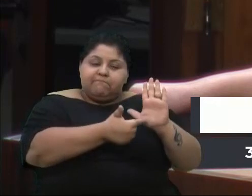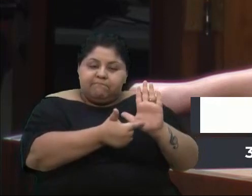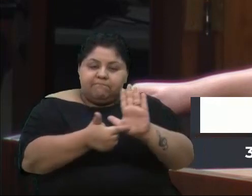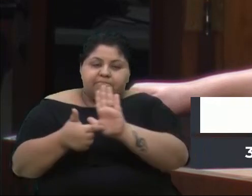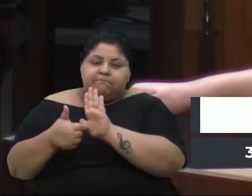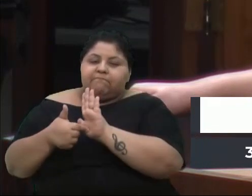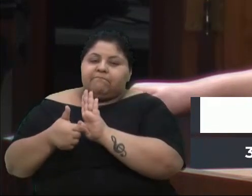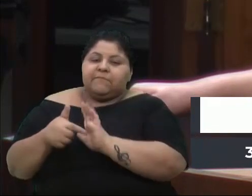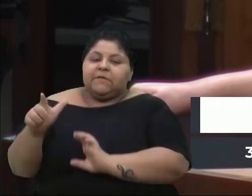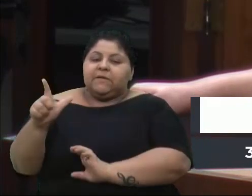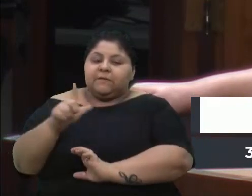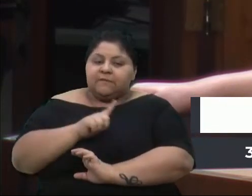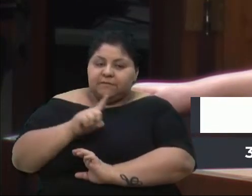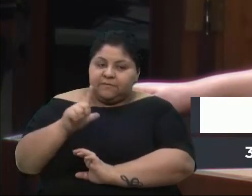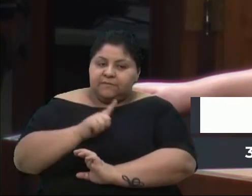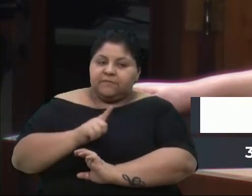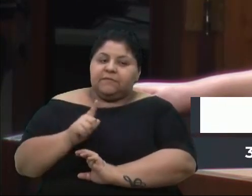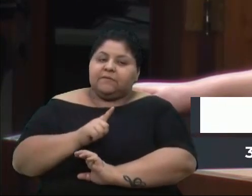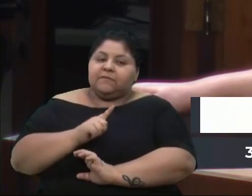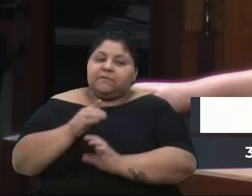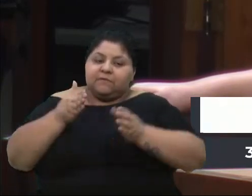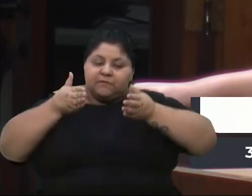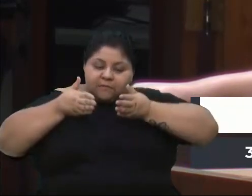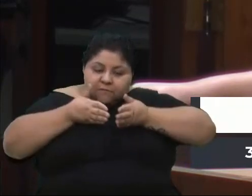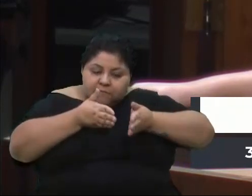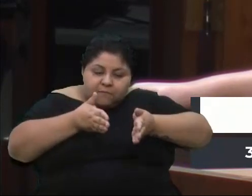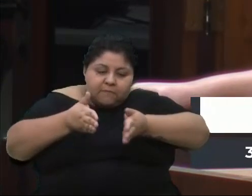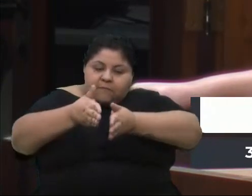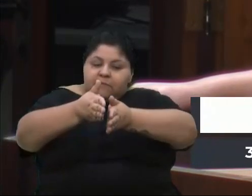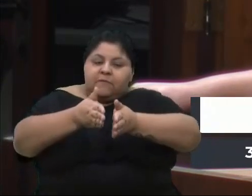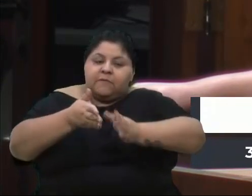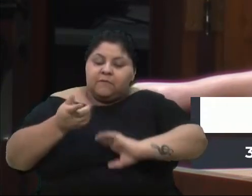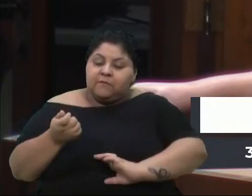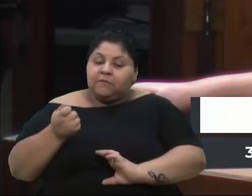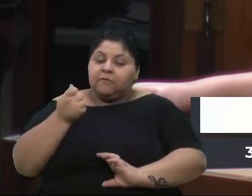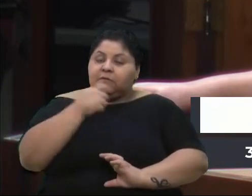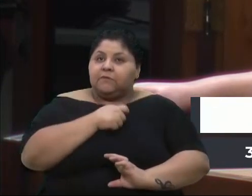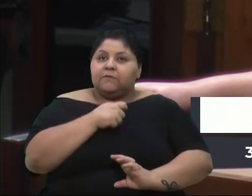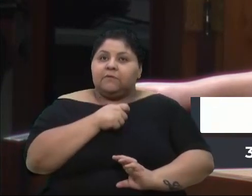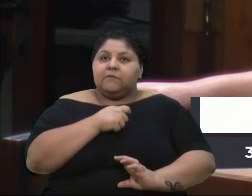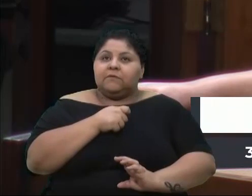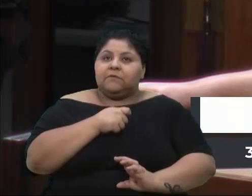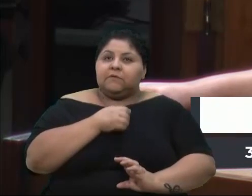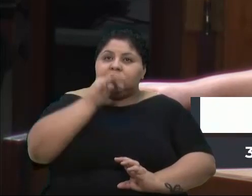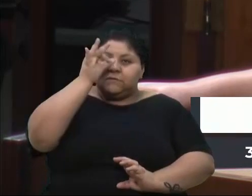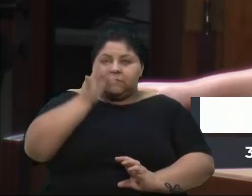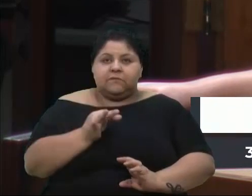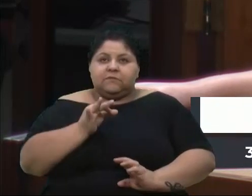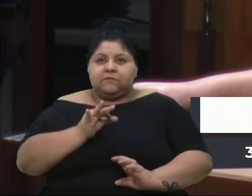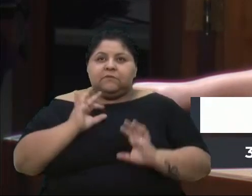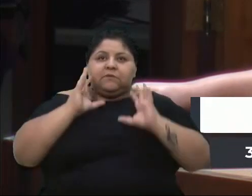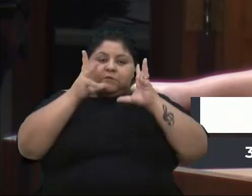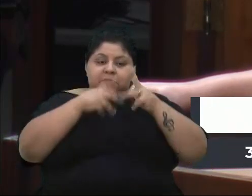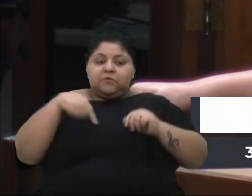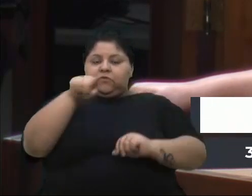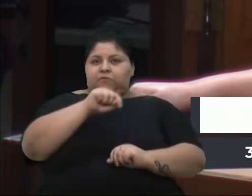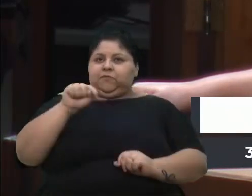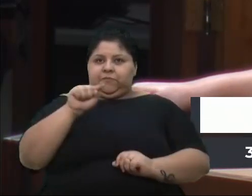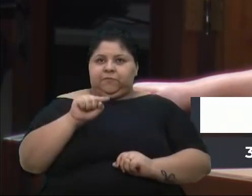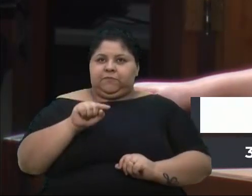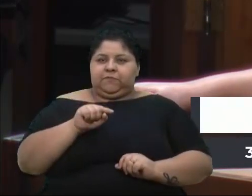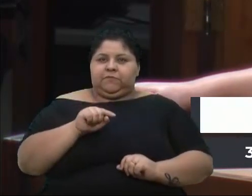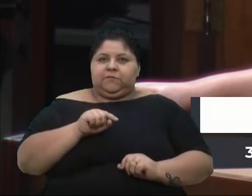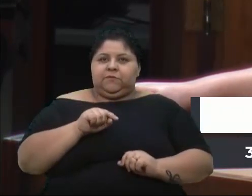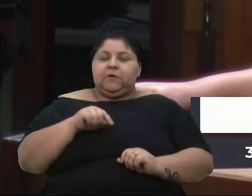que existia um caminho e uma possibilidade possível para todos nós,